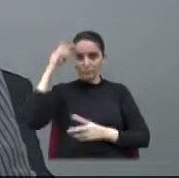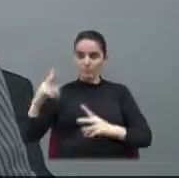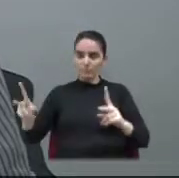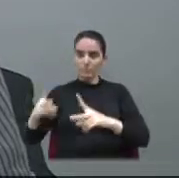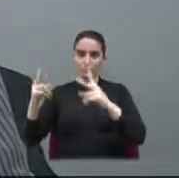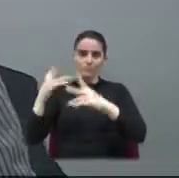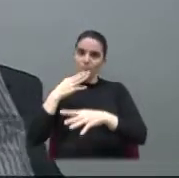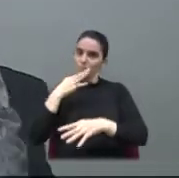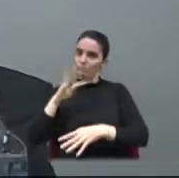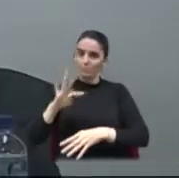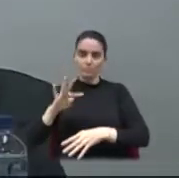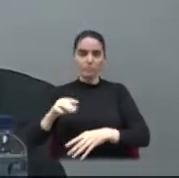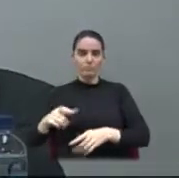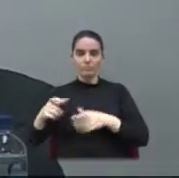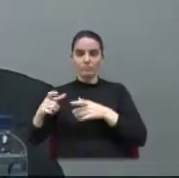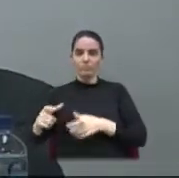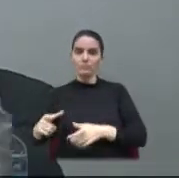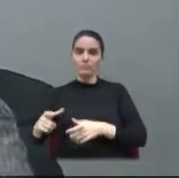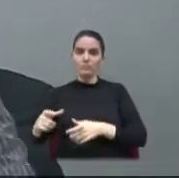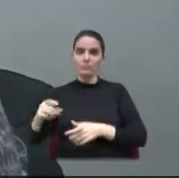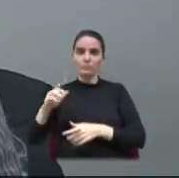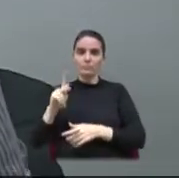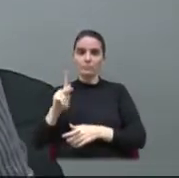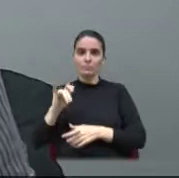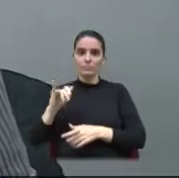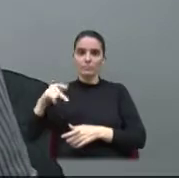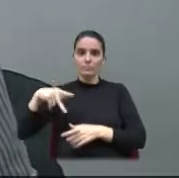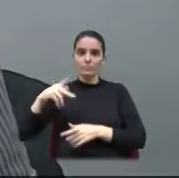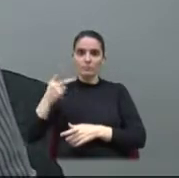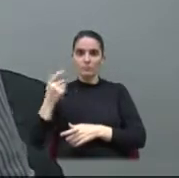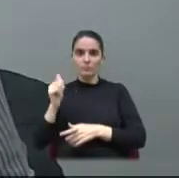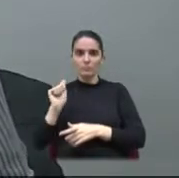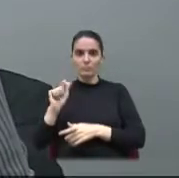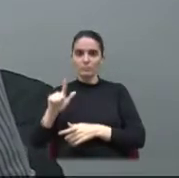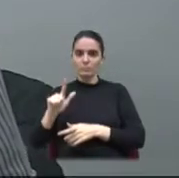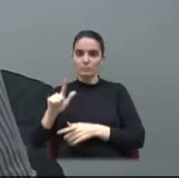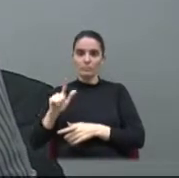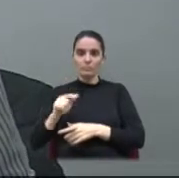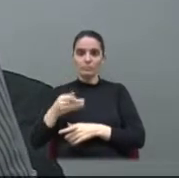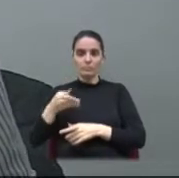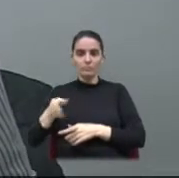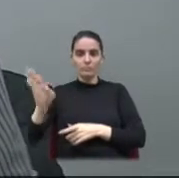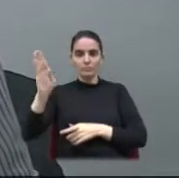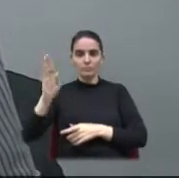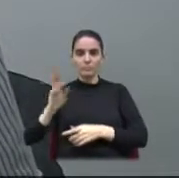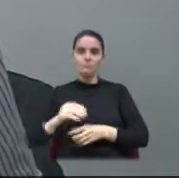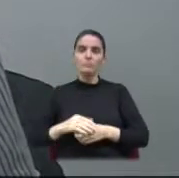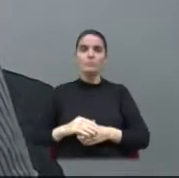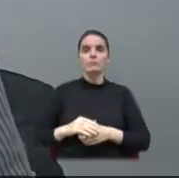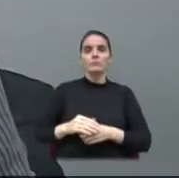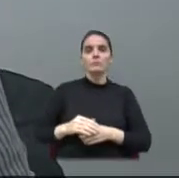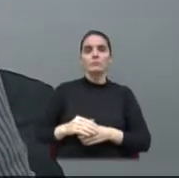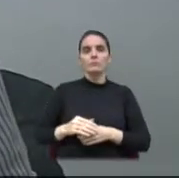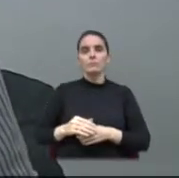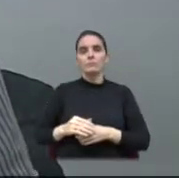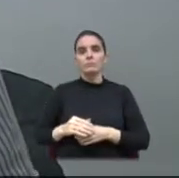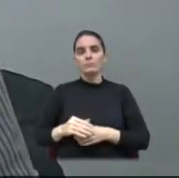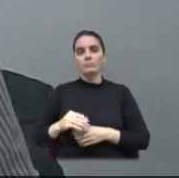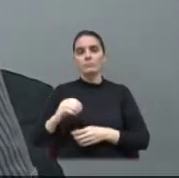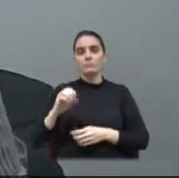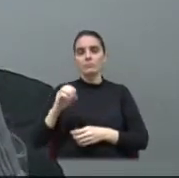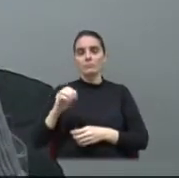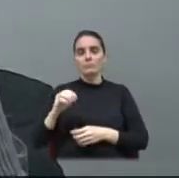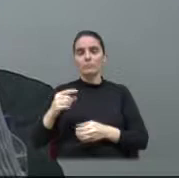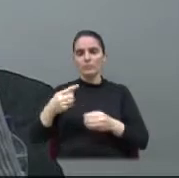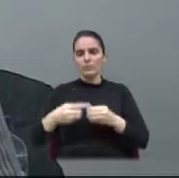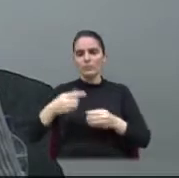conhece, fica ali no bairro do Pinhal, indo para Engenheiro Coelho. A hora que desce na baixada lá,